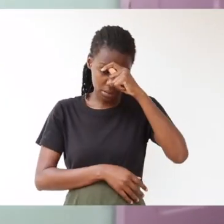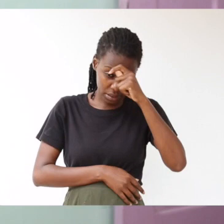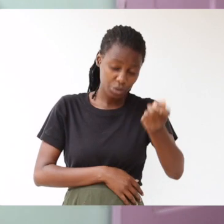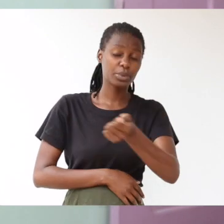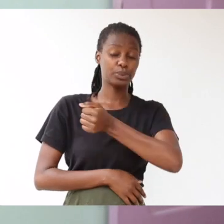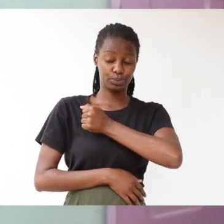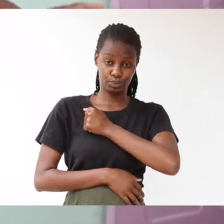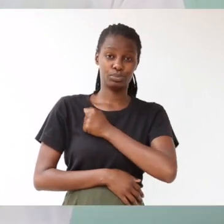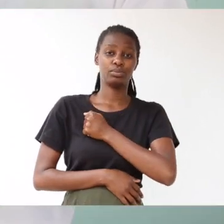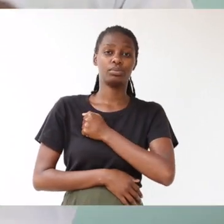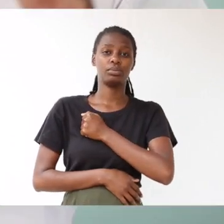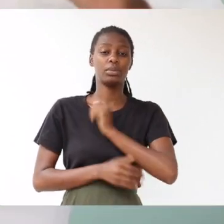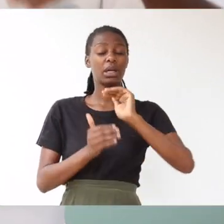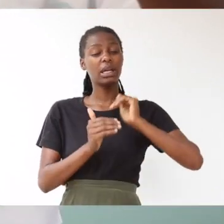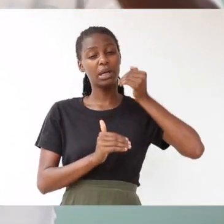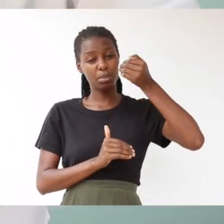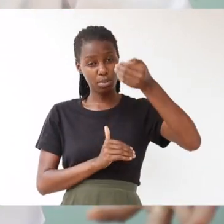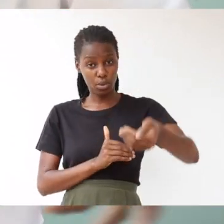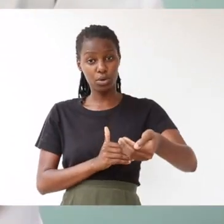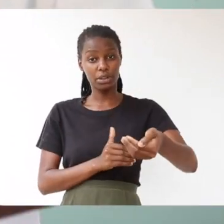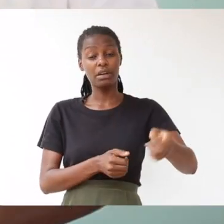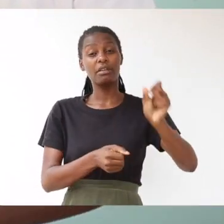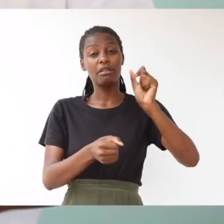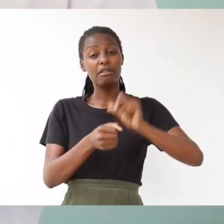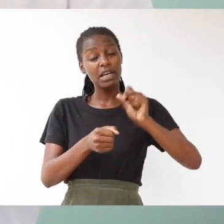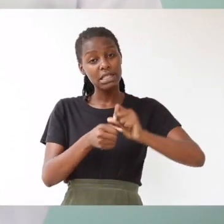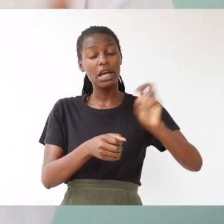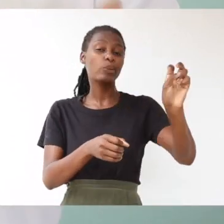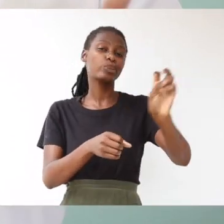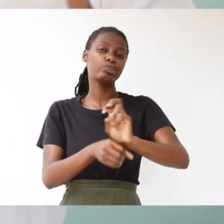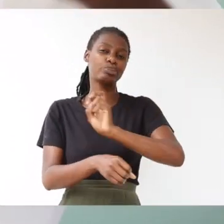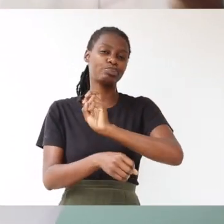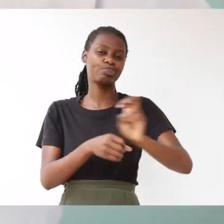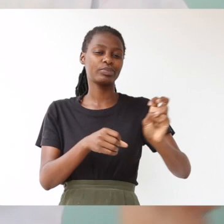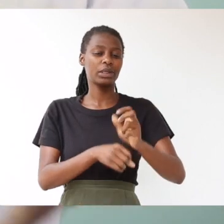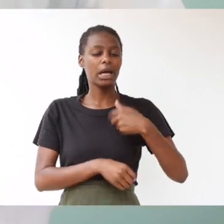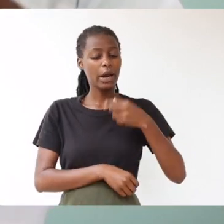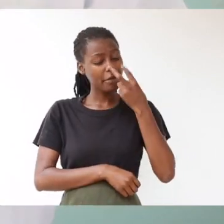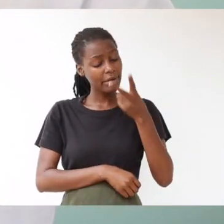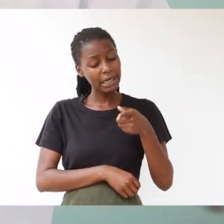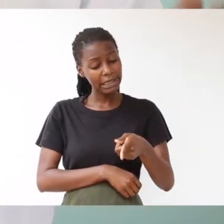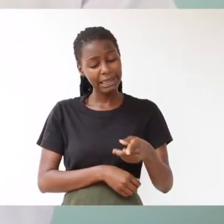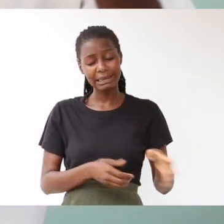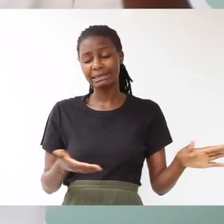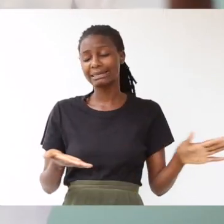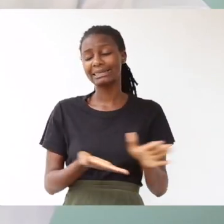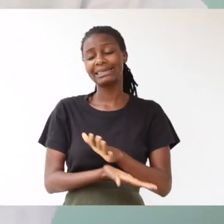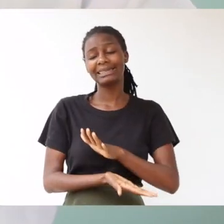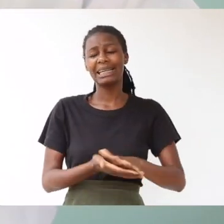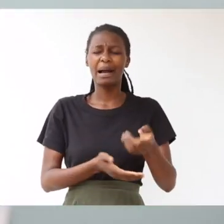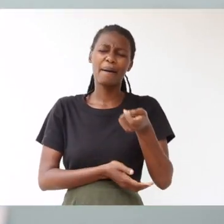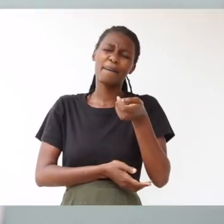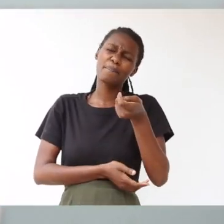respeito e gosto. Depois vou fazer o controle, vou ver que eles nem sequer, nem um